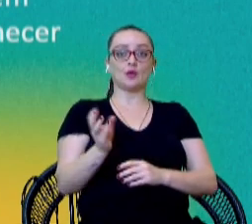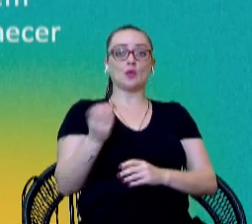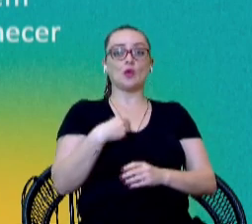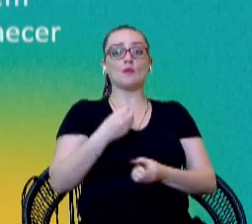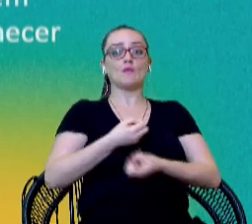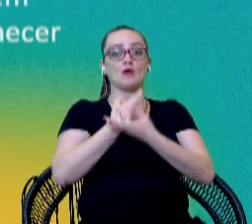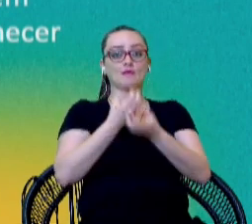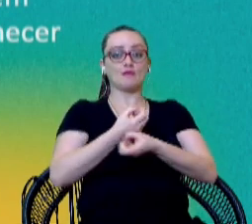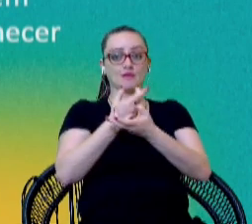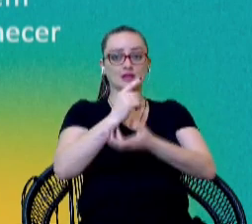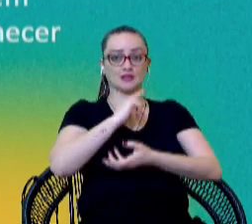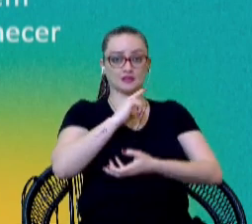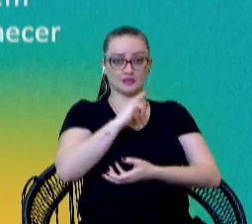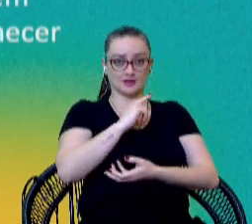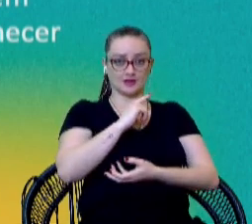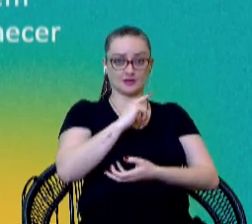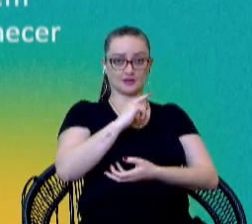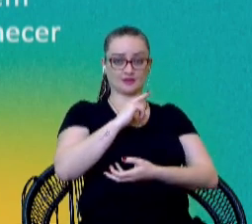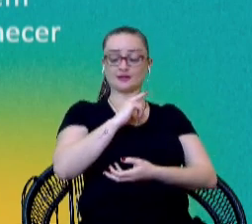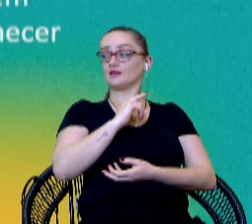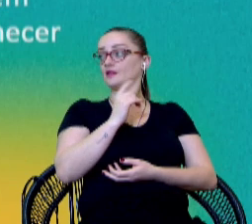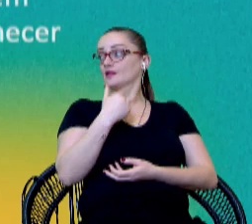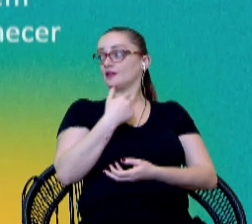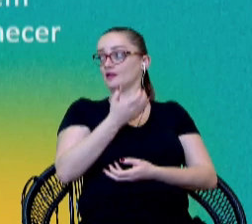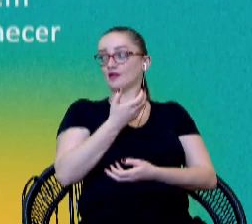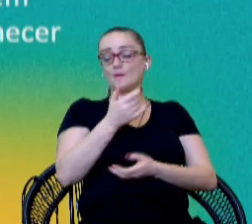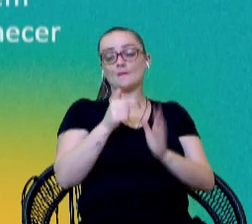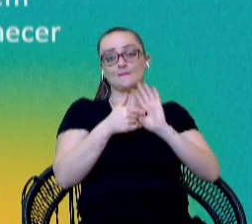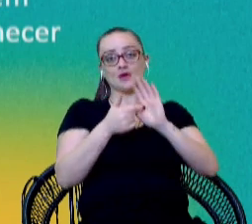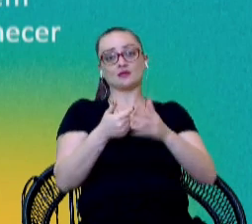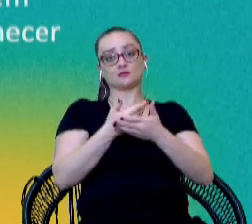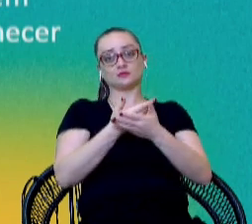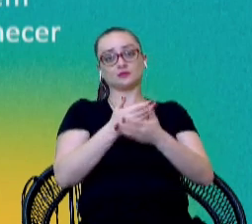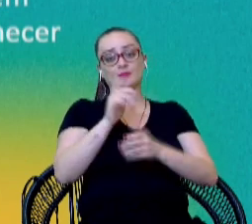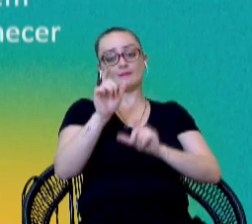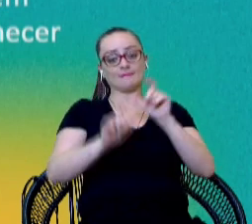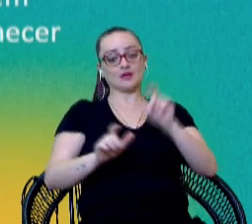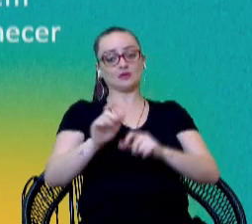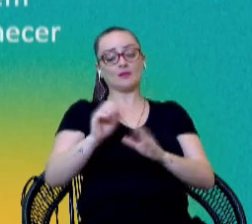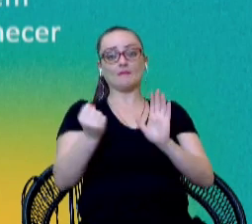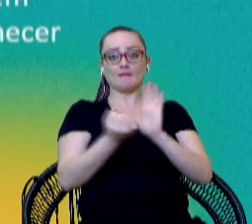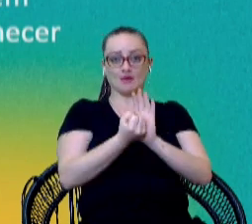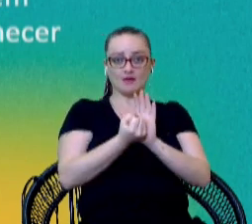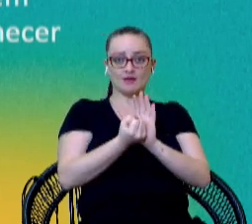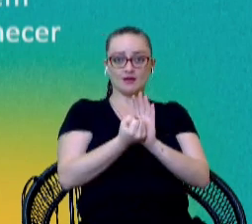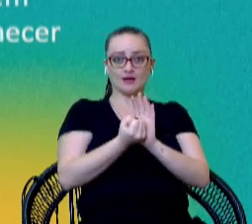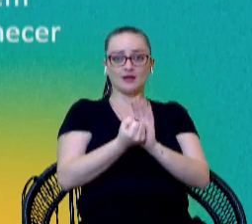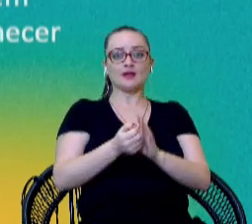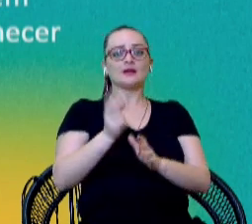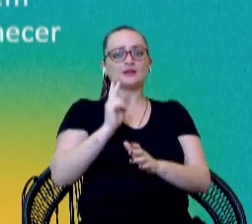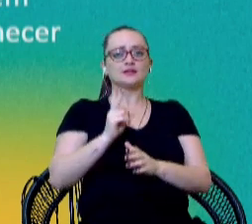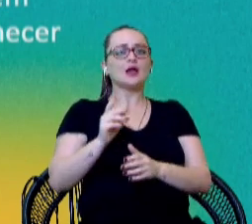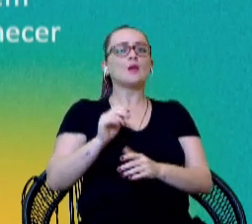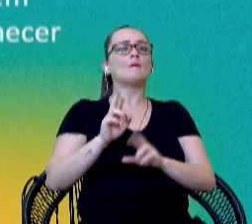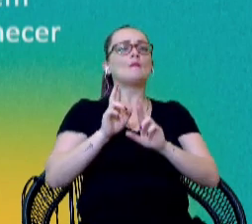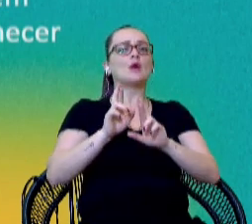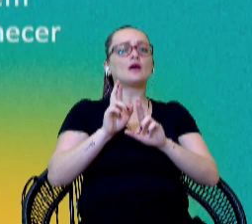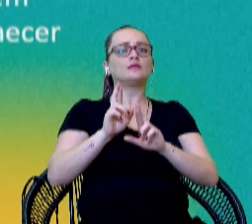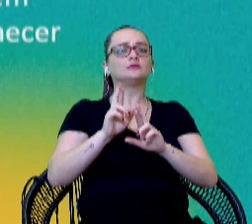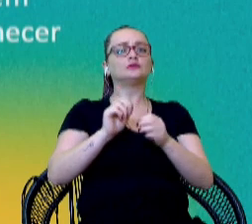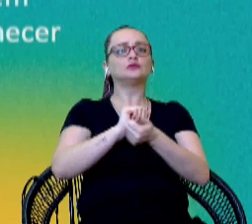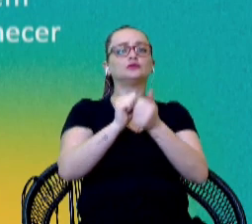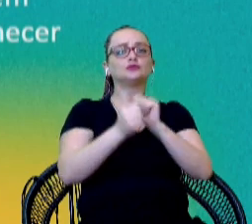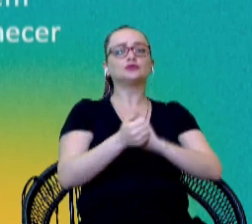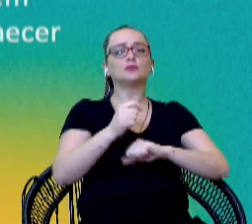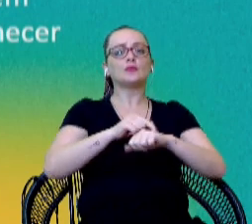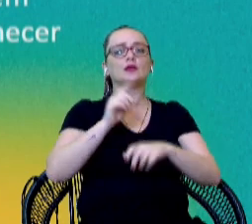eu tenho, pelo que eu quero mostrar para o usuário como marca, nem sempre eu vou esperar que ele converta no